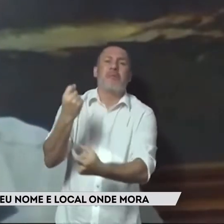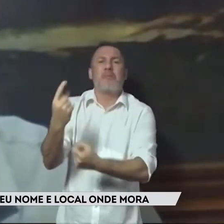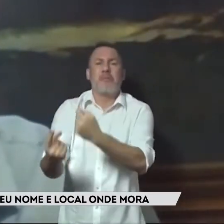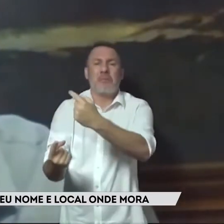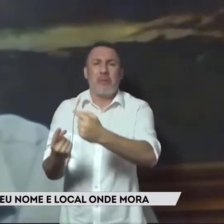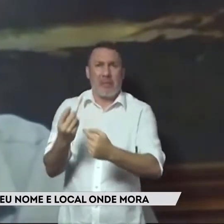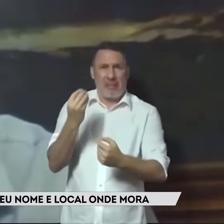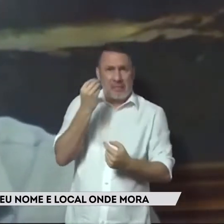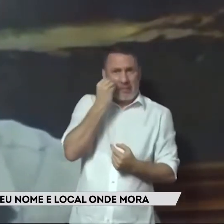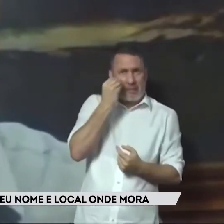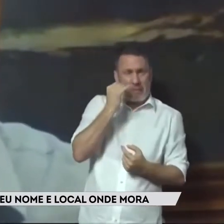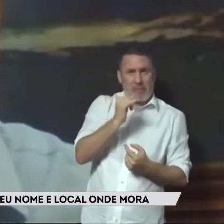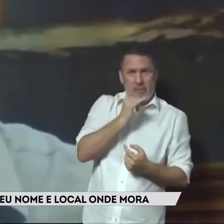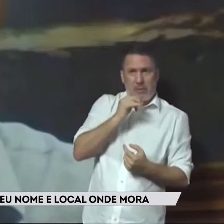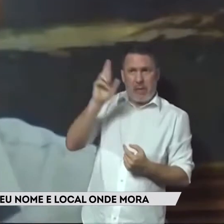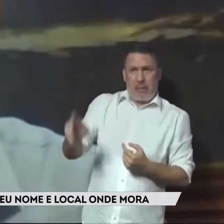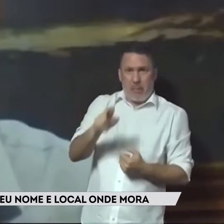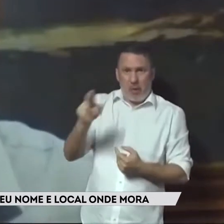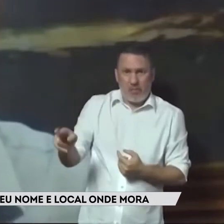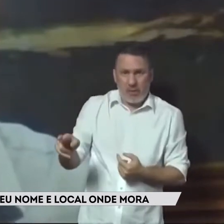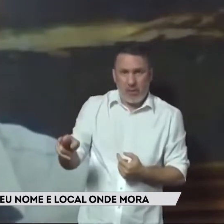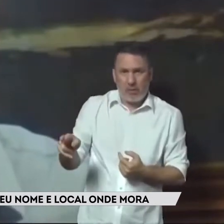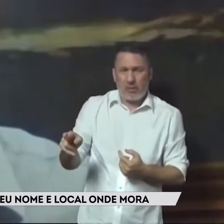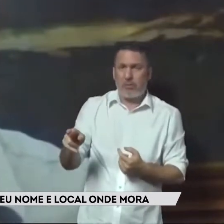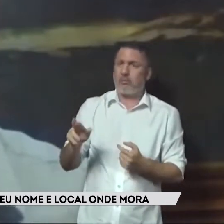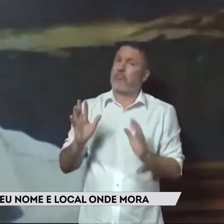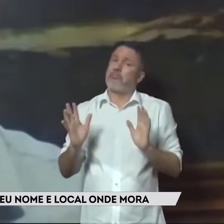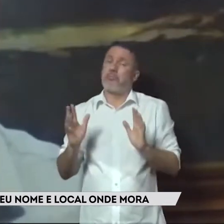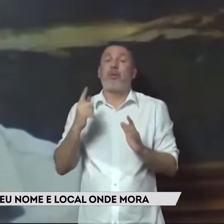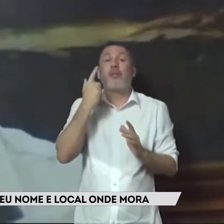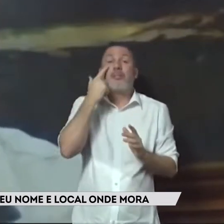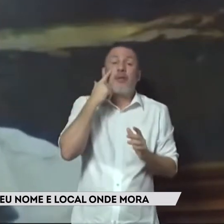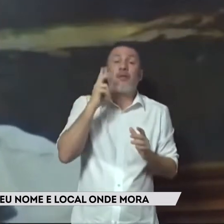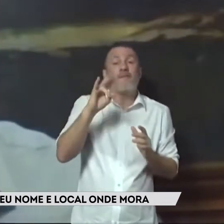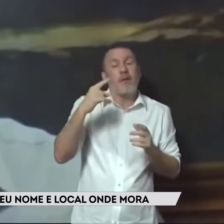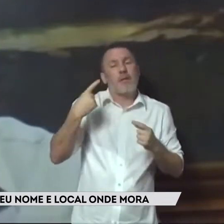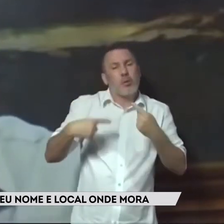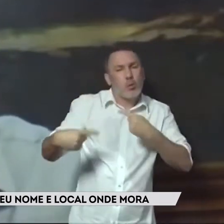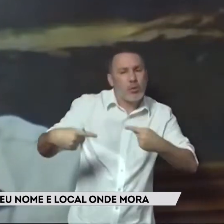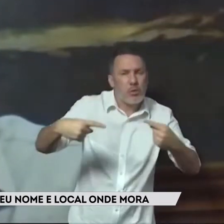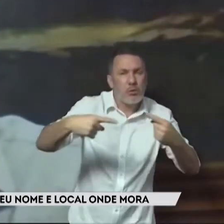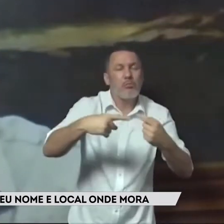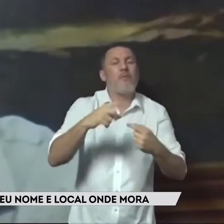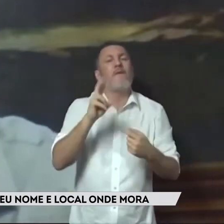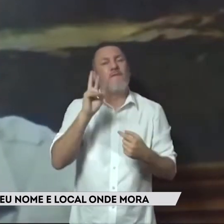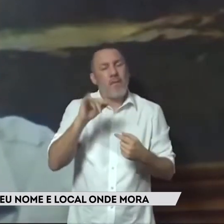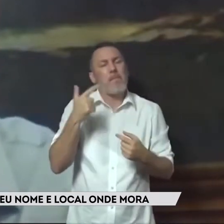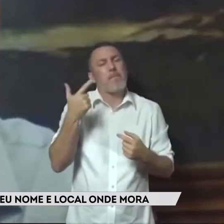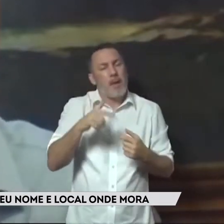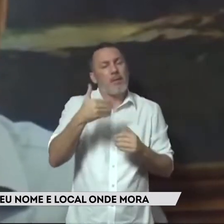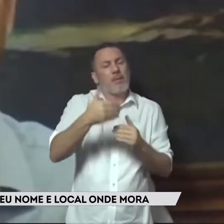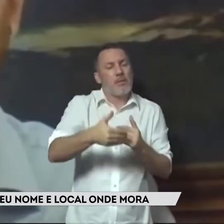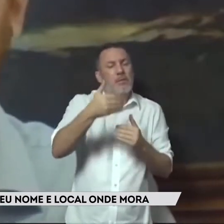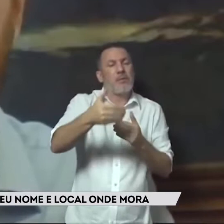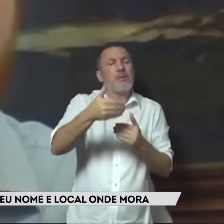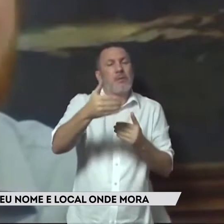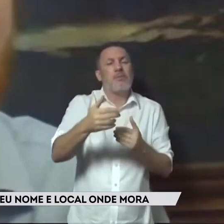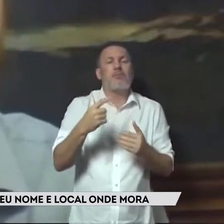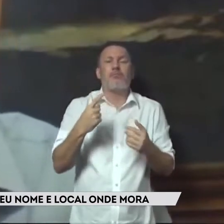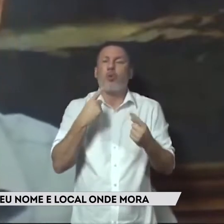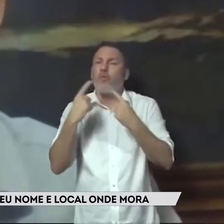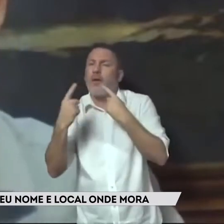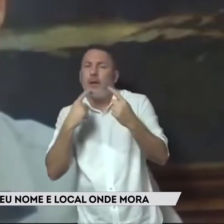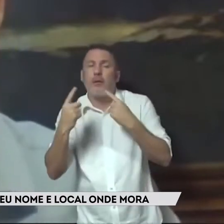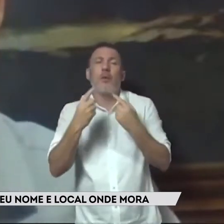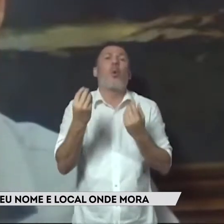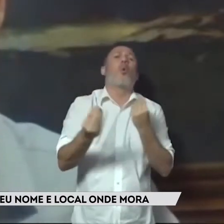para fins, por exemplo, de reprovação. Então, essa é uma discussão que precisará ser feita mais adiante por setores que